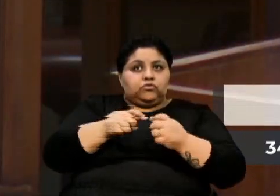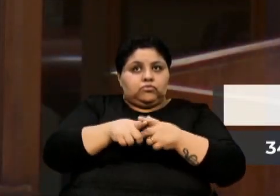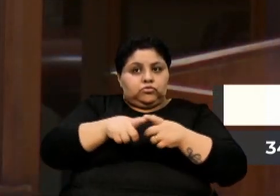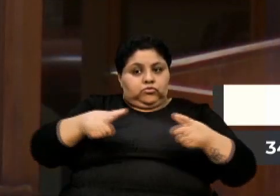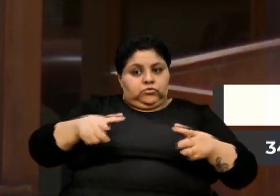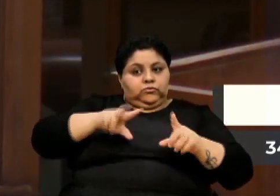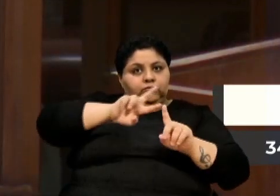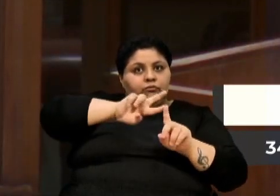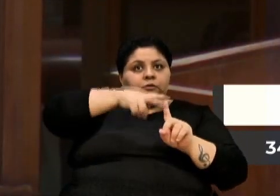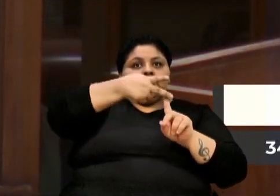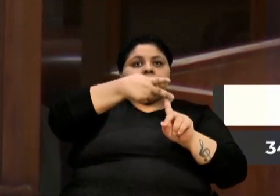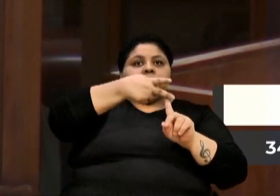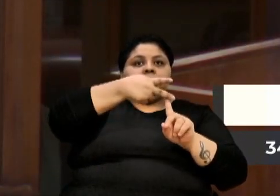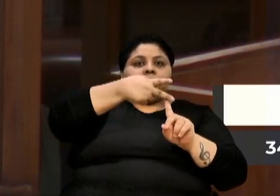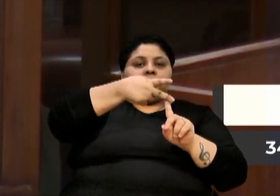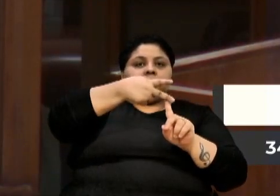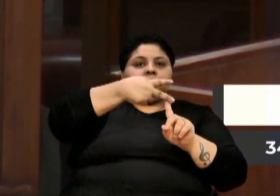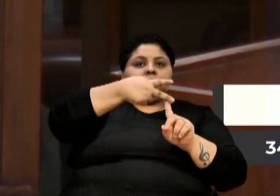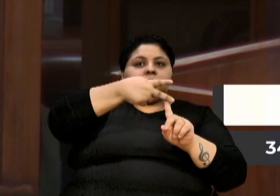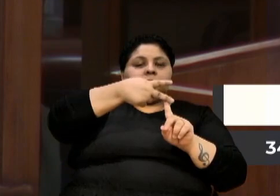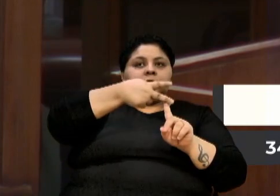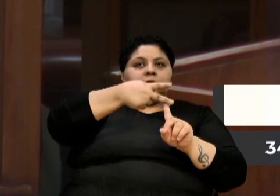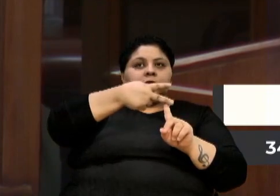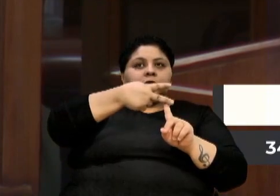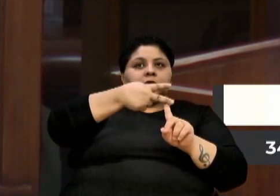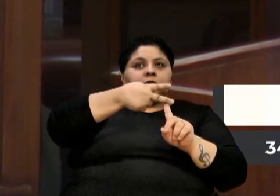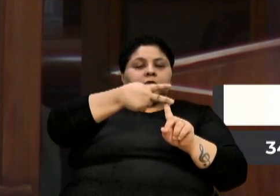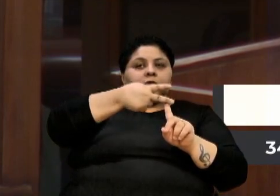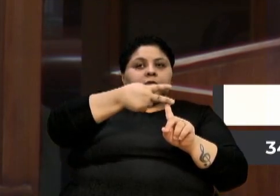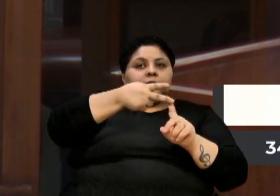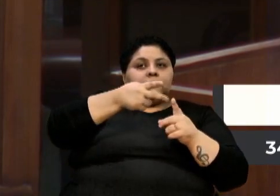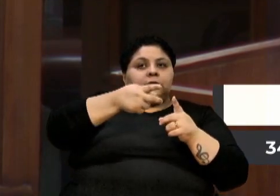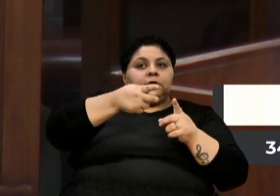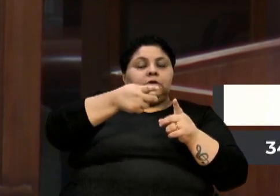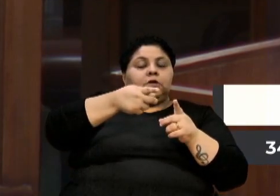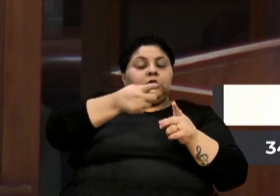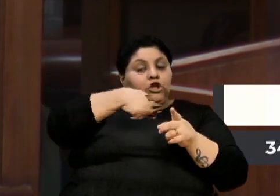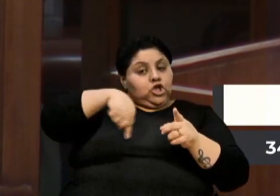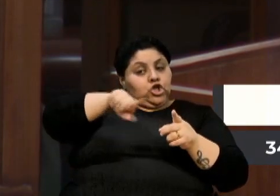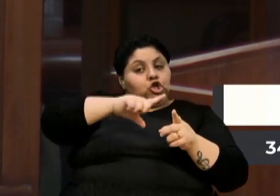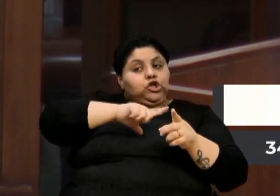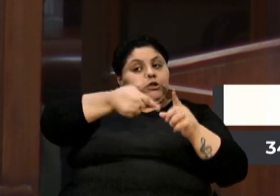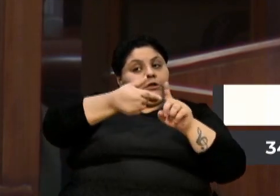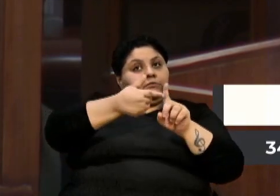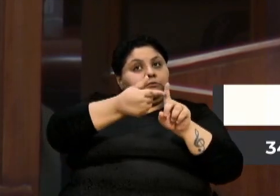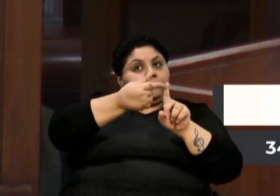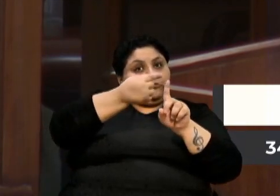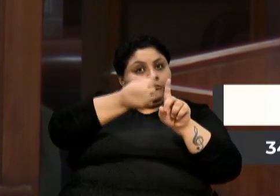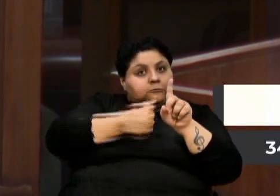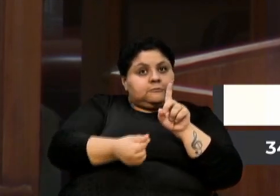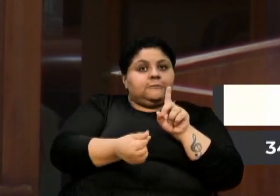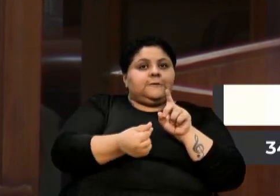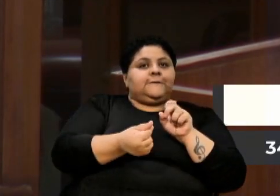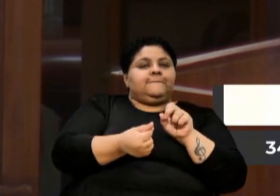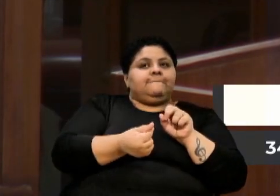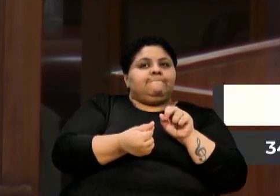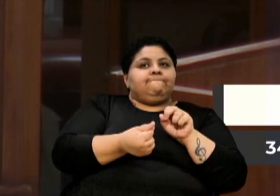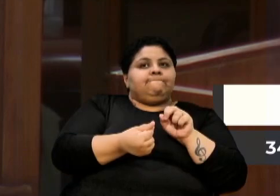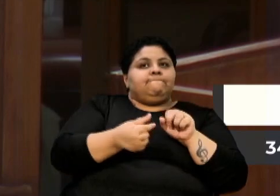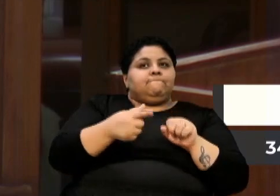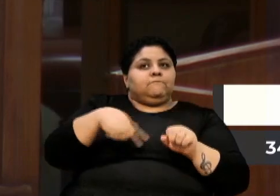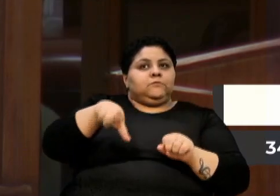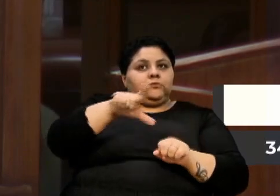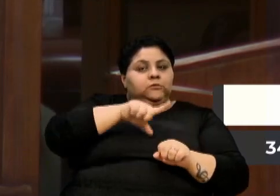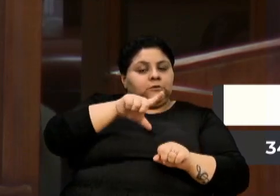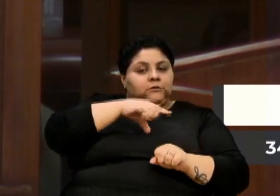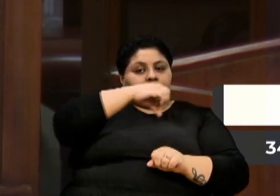vereador Zanquim, e que nós temos um gasto de hoje que ele aparentemente apresenta 1%, nós temos 99% de